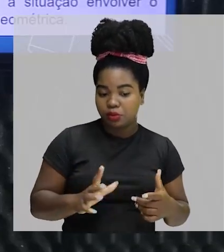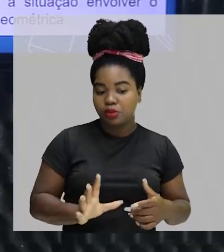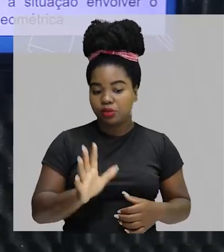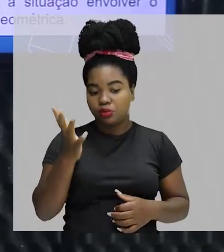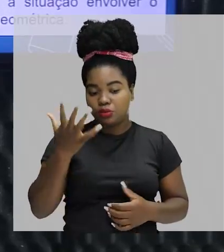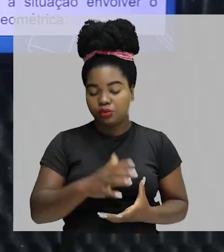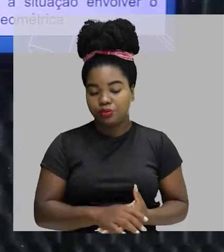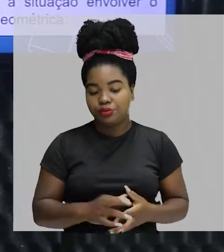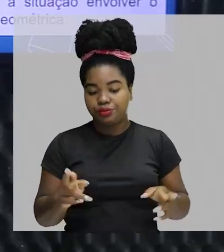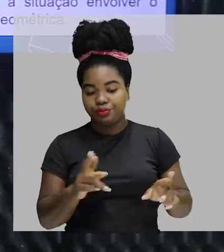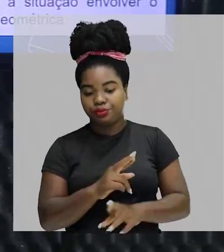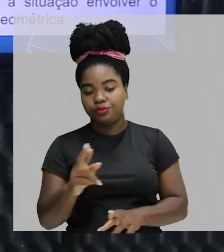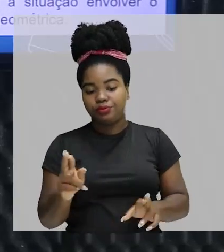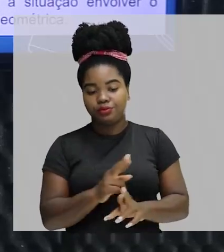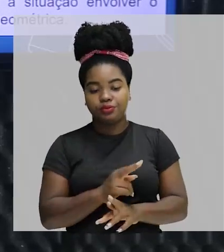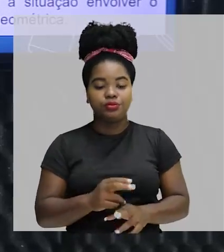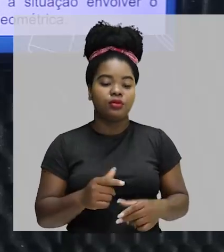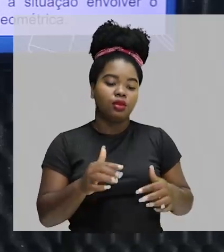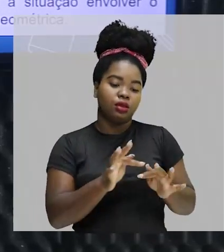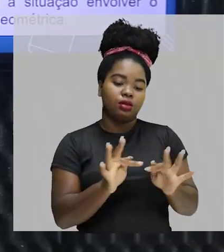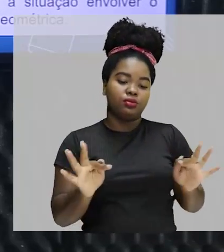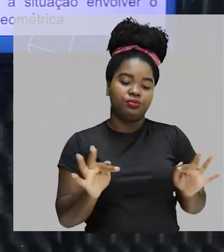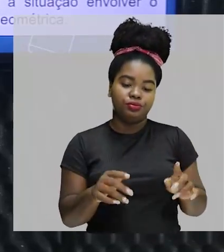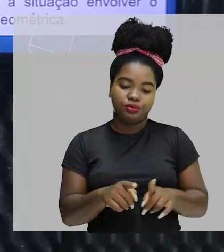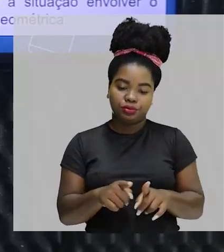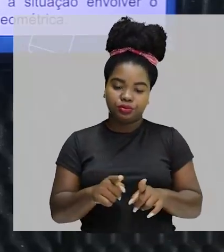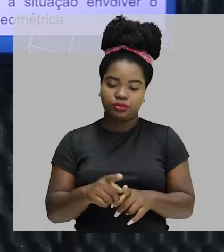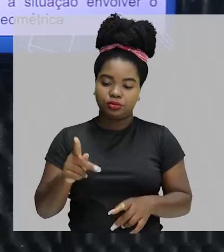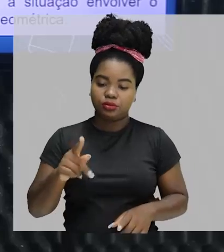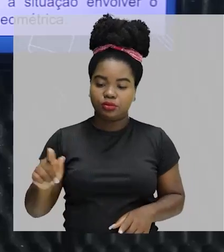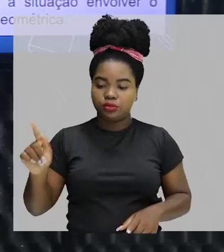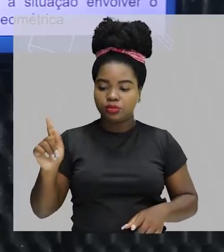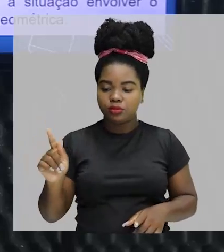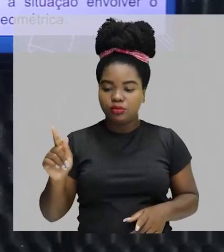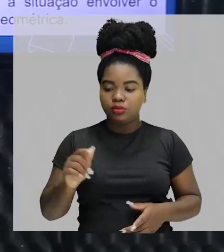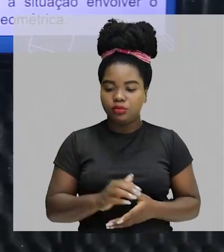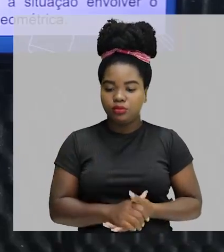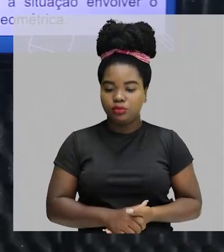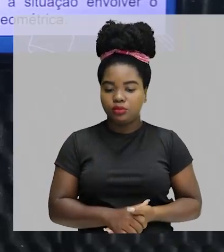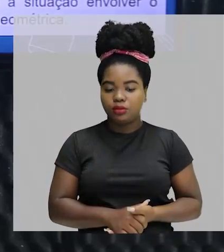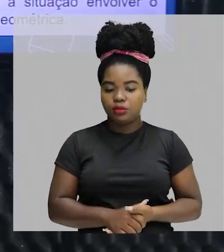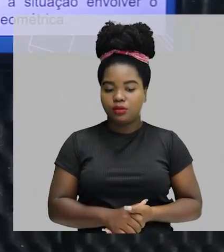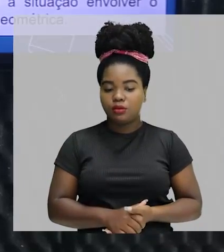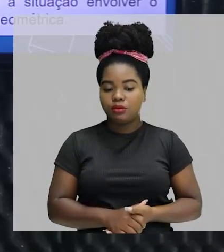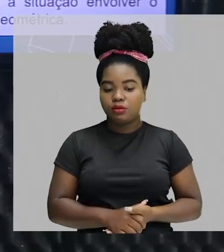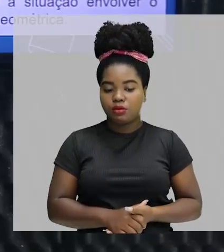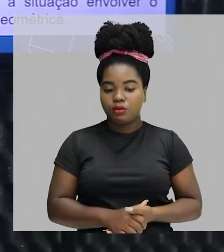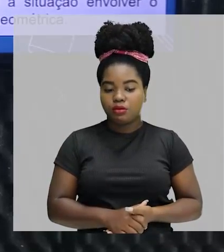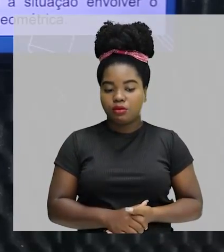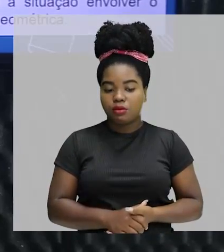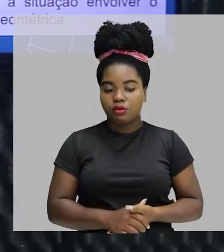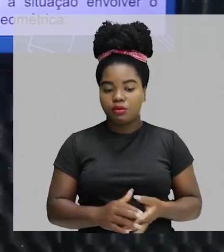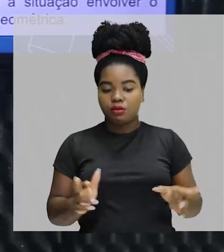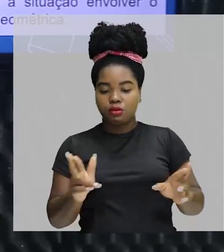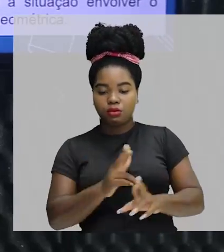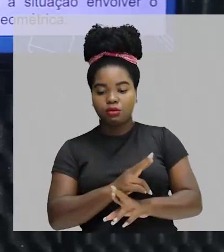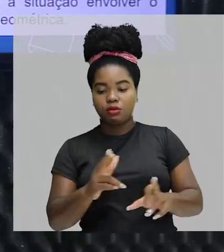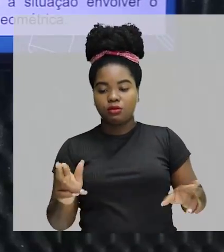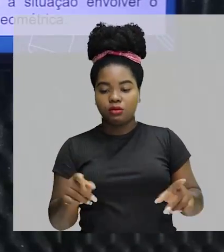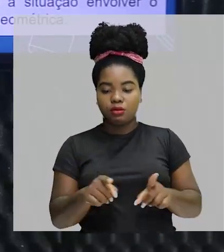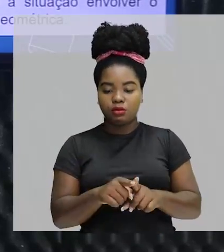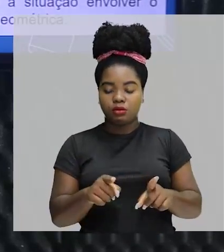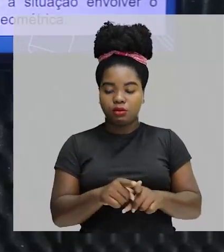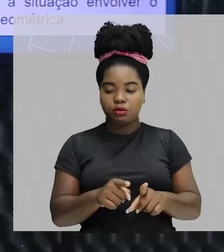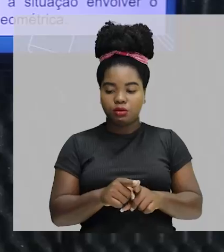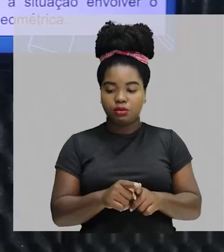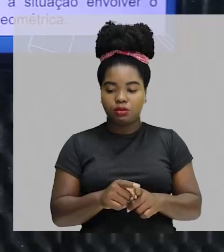com relação à função exponencial quanto à progressão geométrica, são situações que se assemelham às do mundo real,